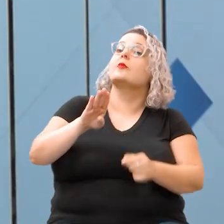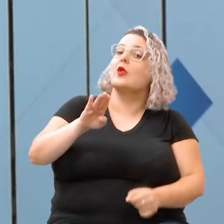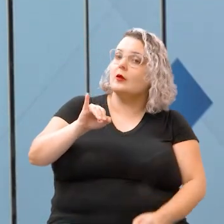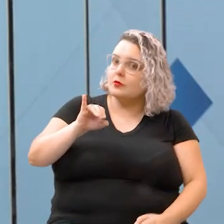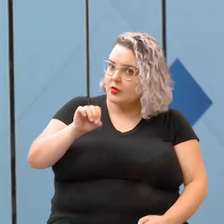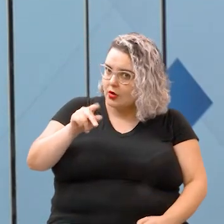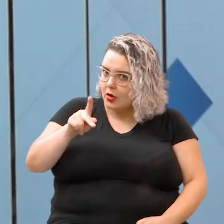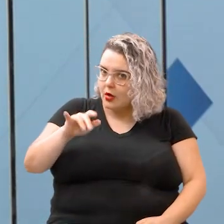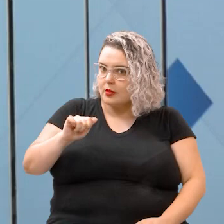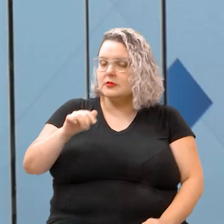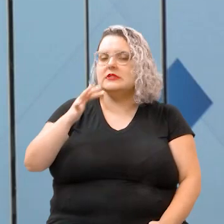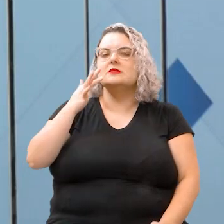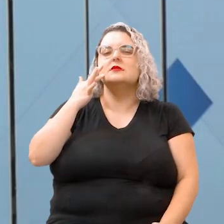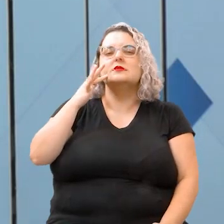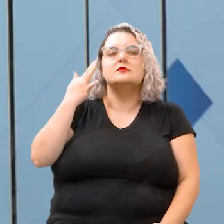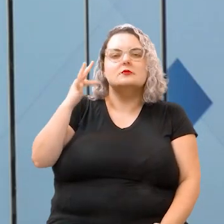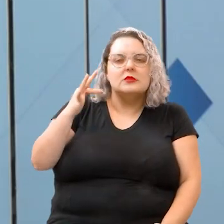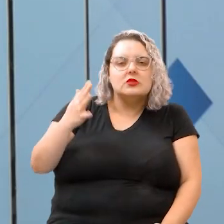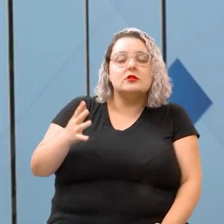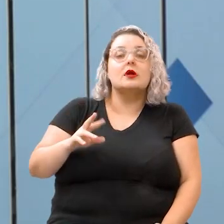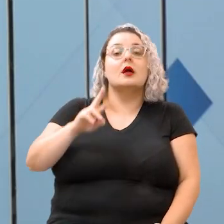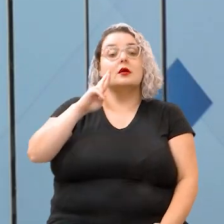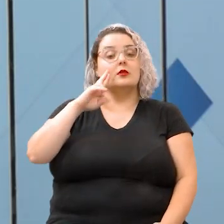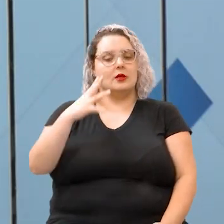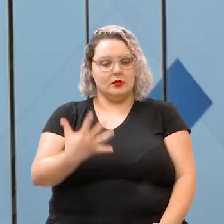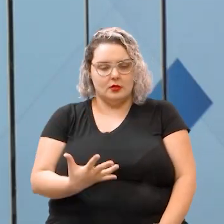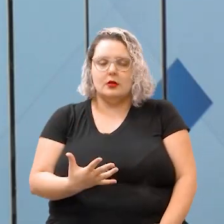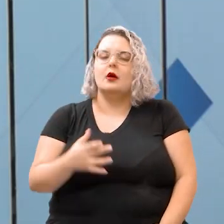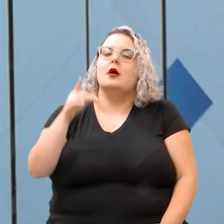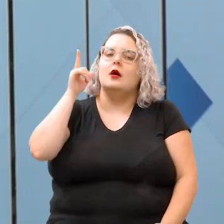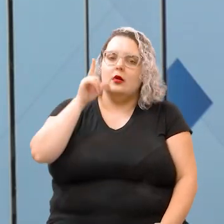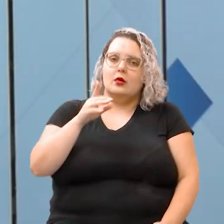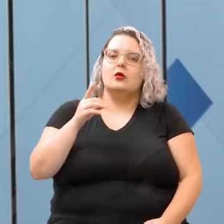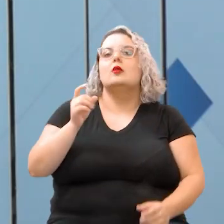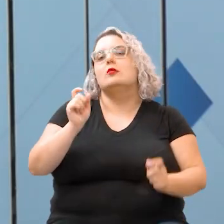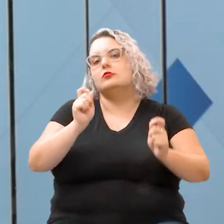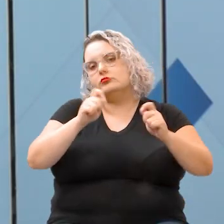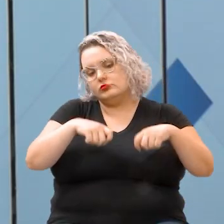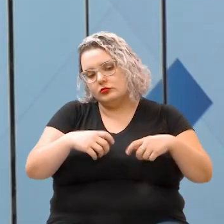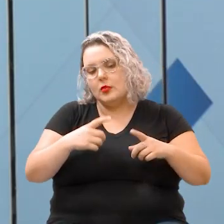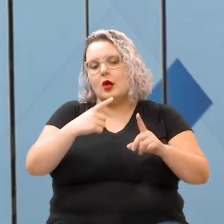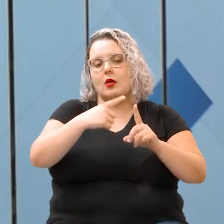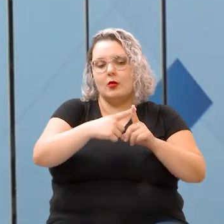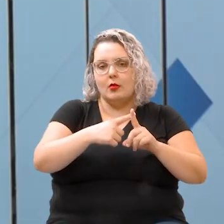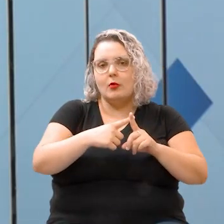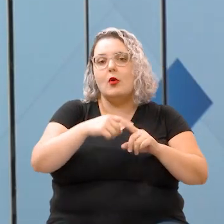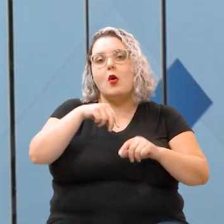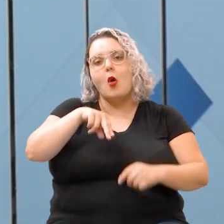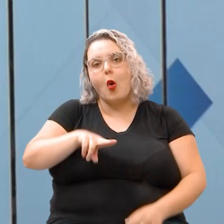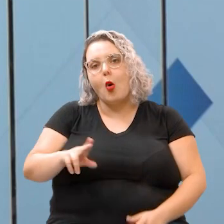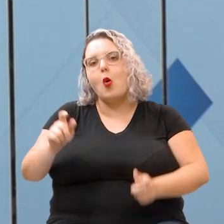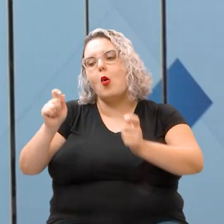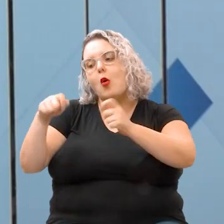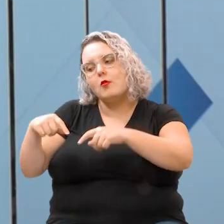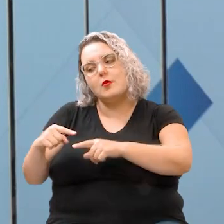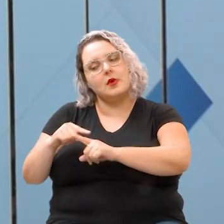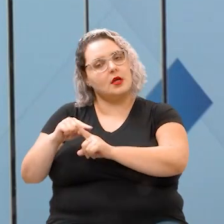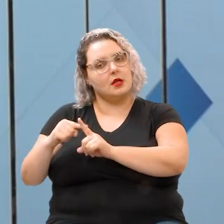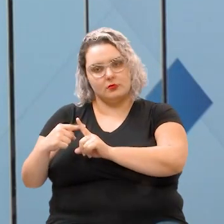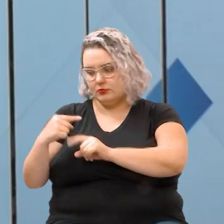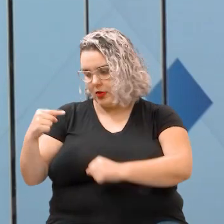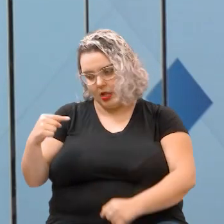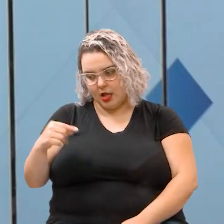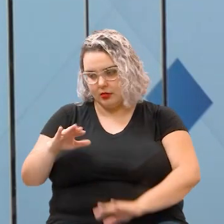da lesão e aí, vendo o resultado, a gente consegue confirmar ou não, né, se o paciente tem